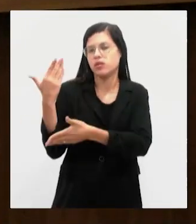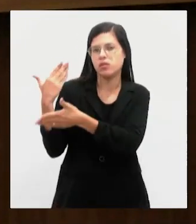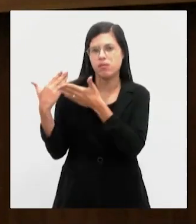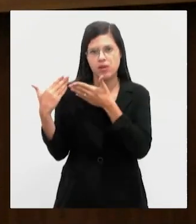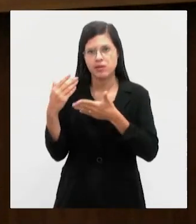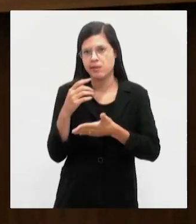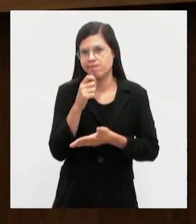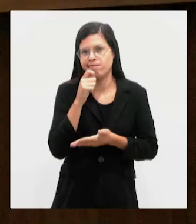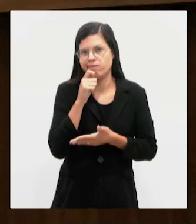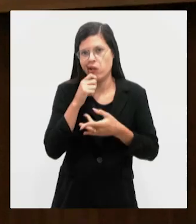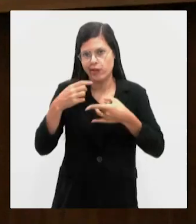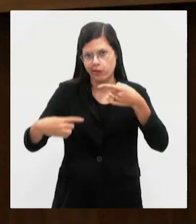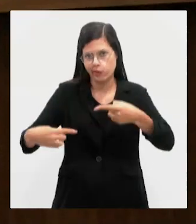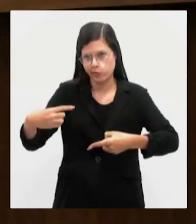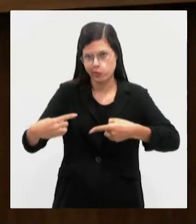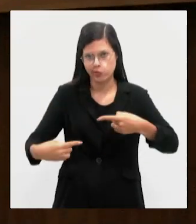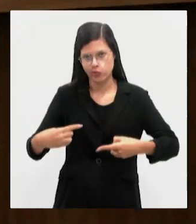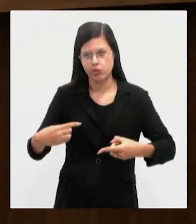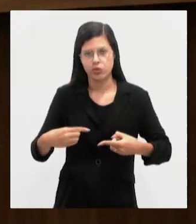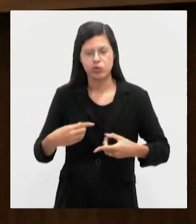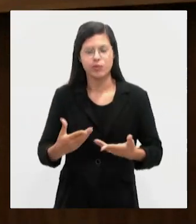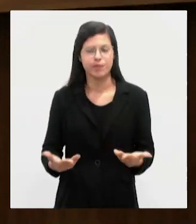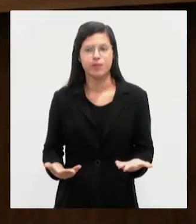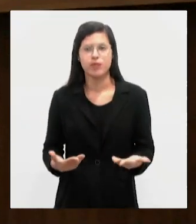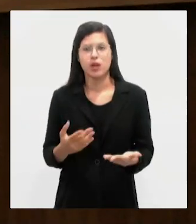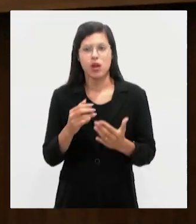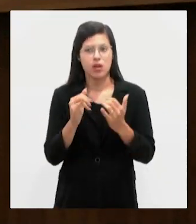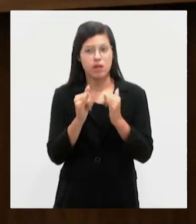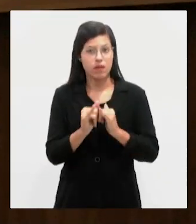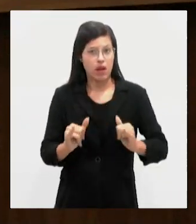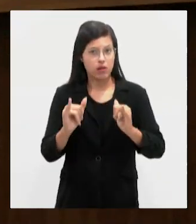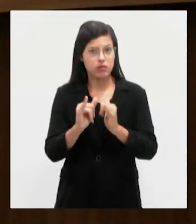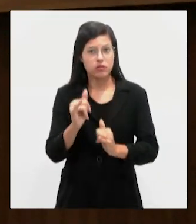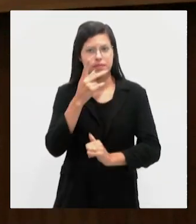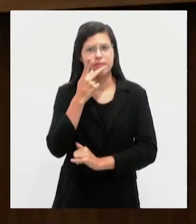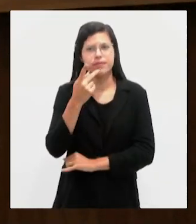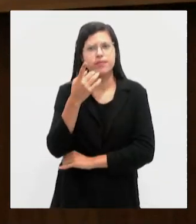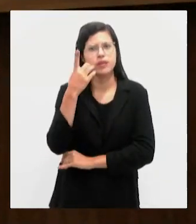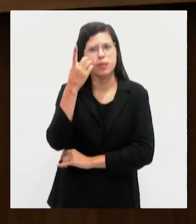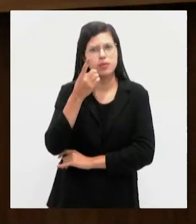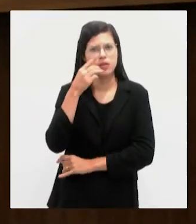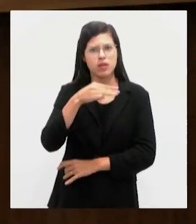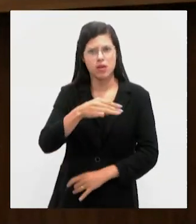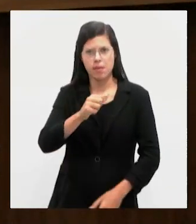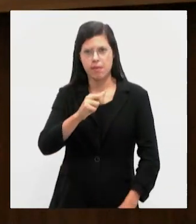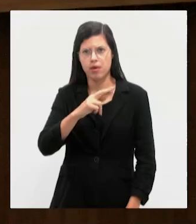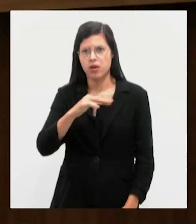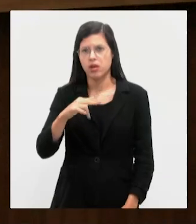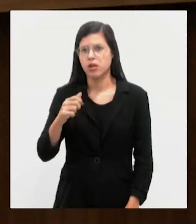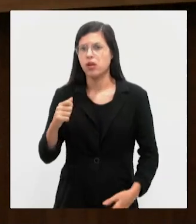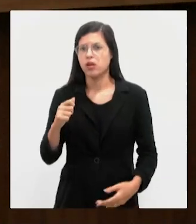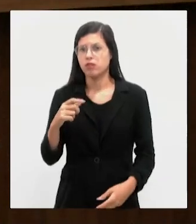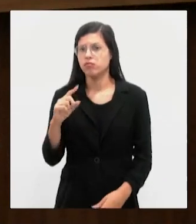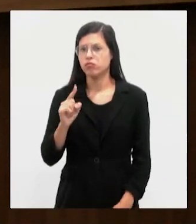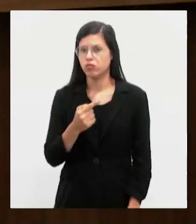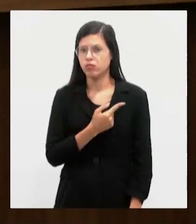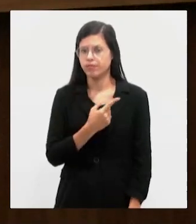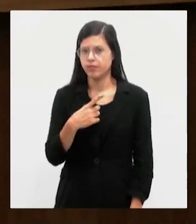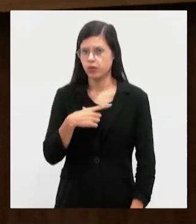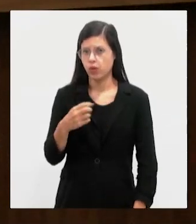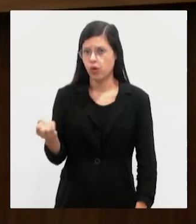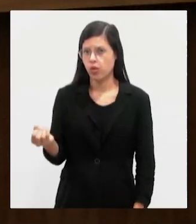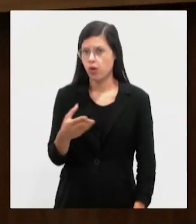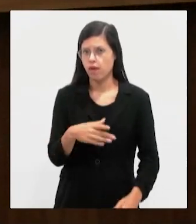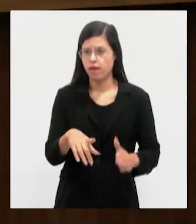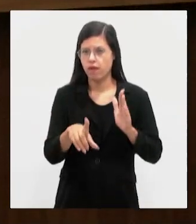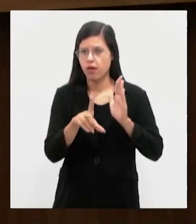assim há 26 anos. E dizer, deputada Marina, que nós teremos com essa nova lei o mesmo